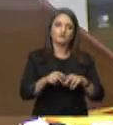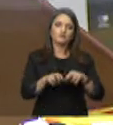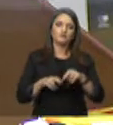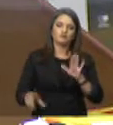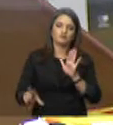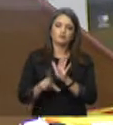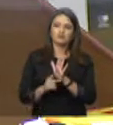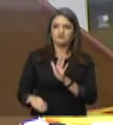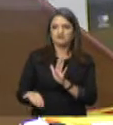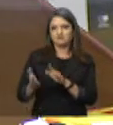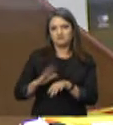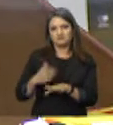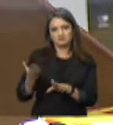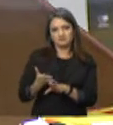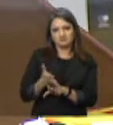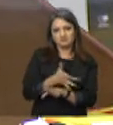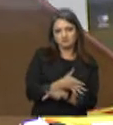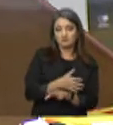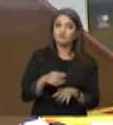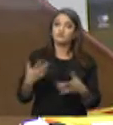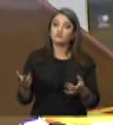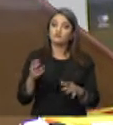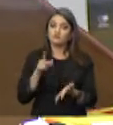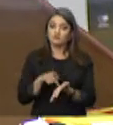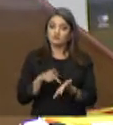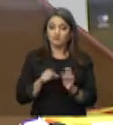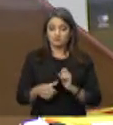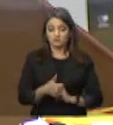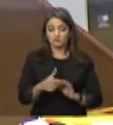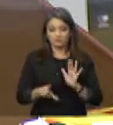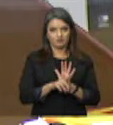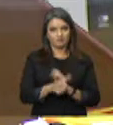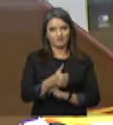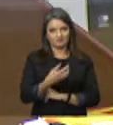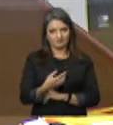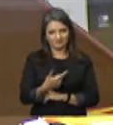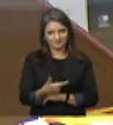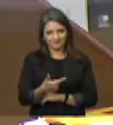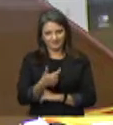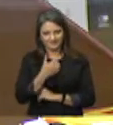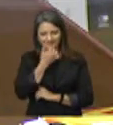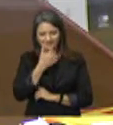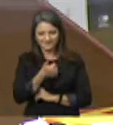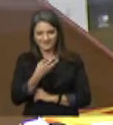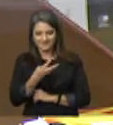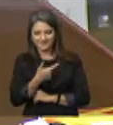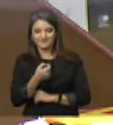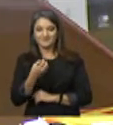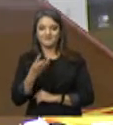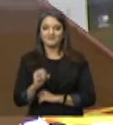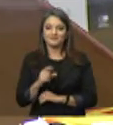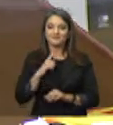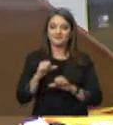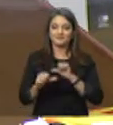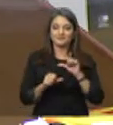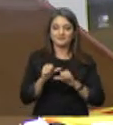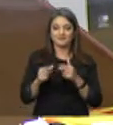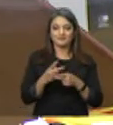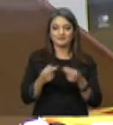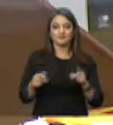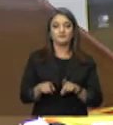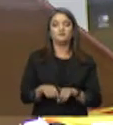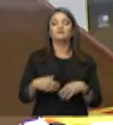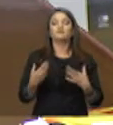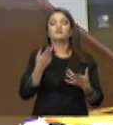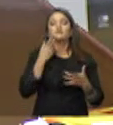retroatividade da lei mais benéfica aqui em discussão na verdade ali 14230 tanto alterar a definição de improbidade como